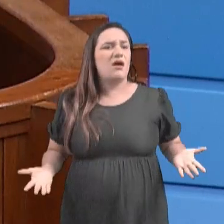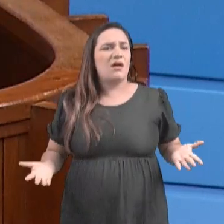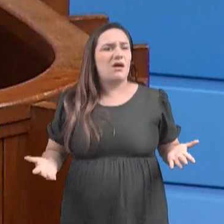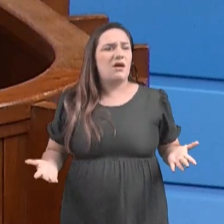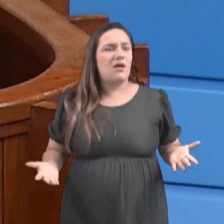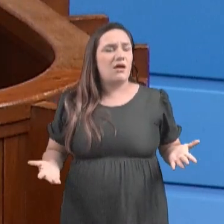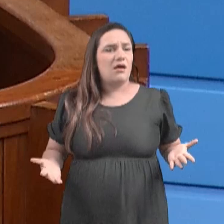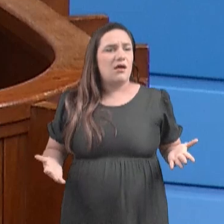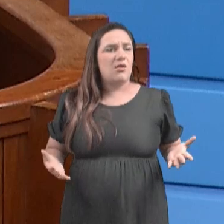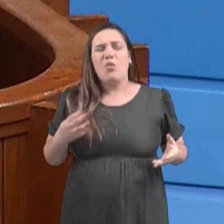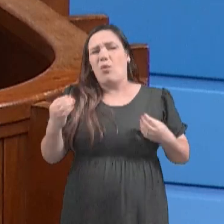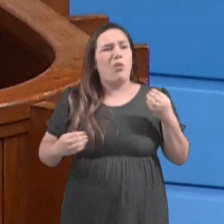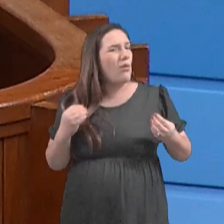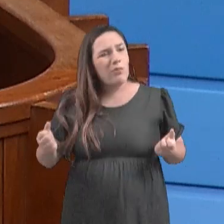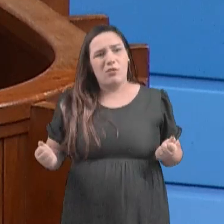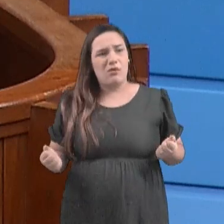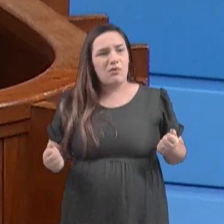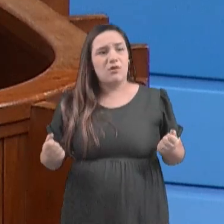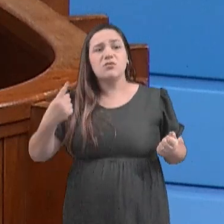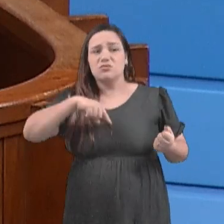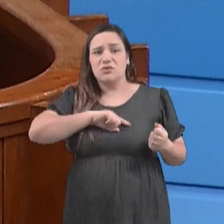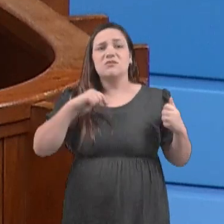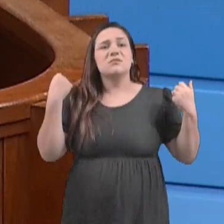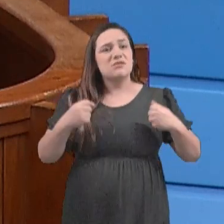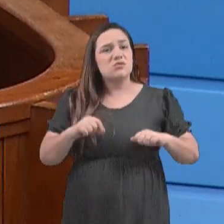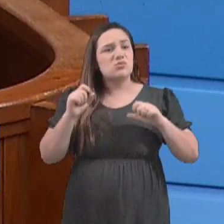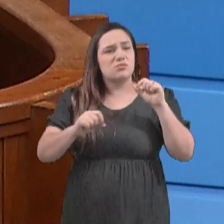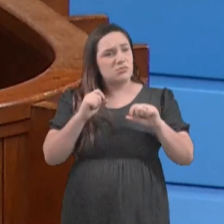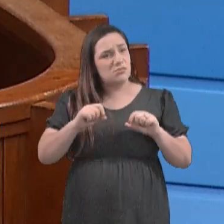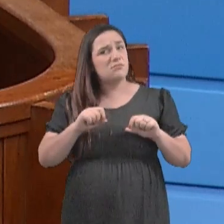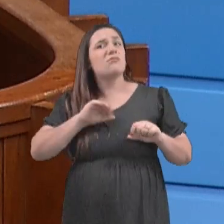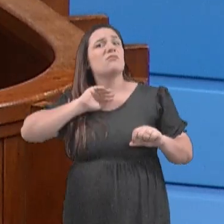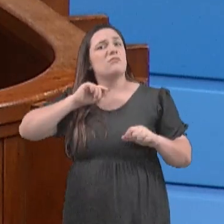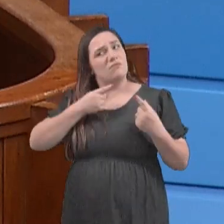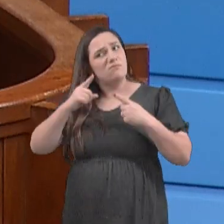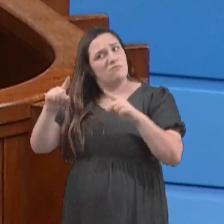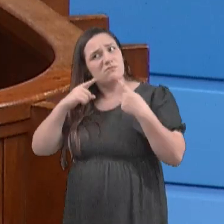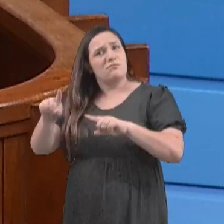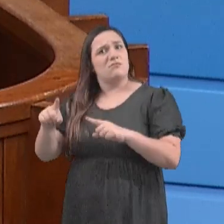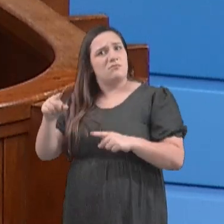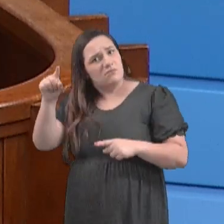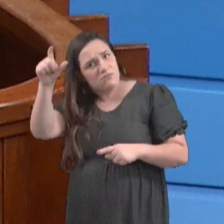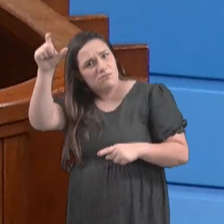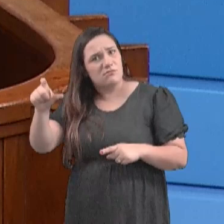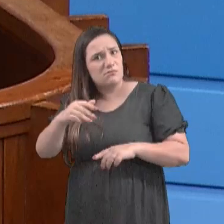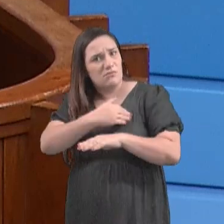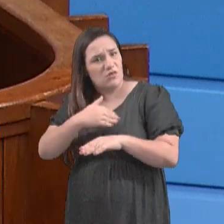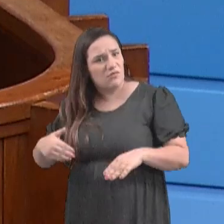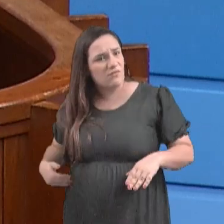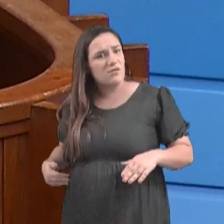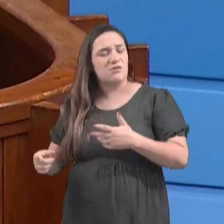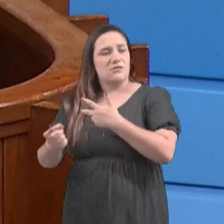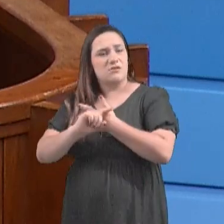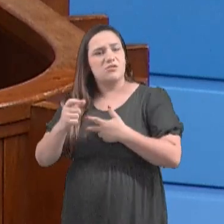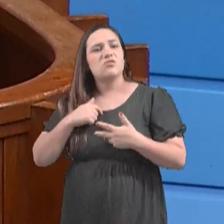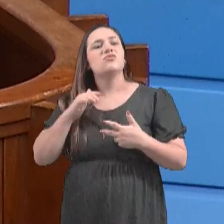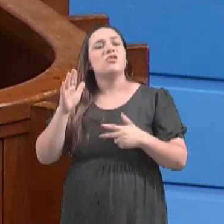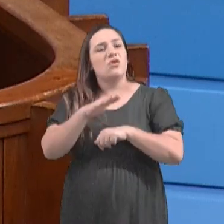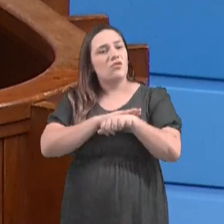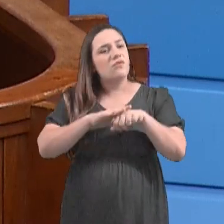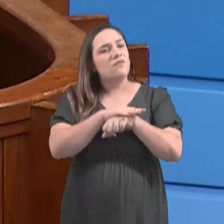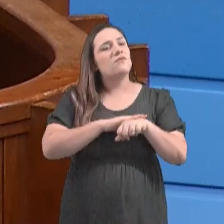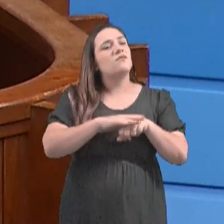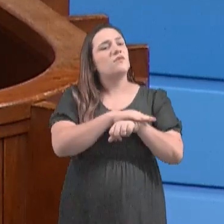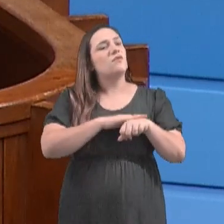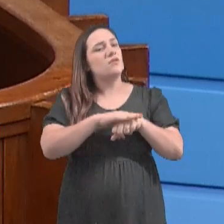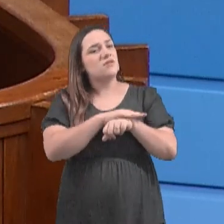E o que precisa, né, é que a gente provoque isso. Falei com o deputado Renato Campos também, porque faço parte da Comissão de Meio